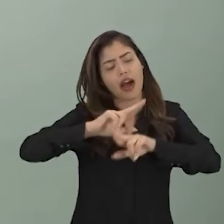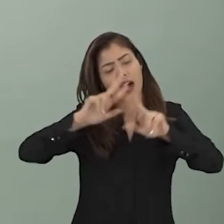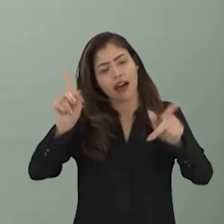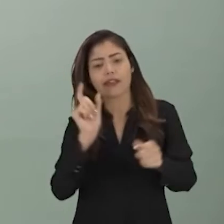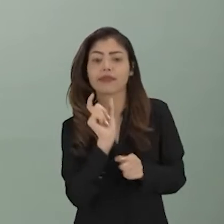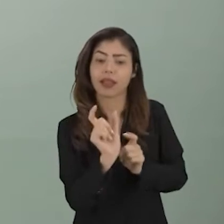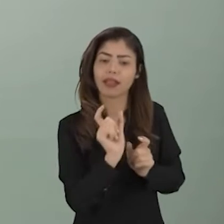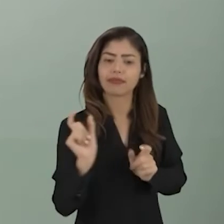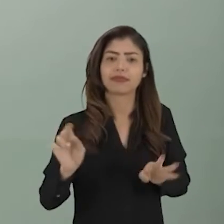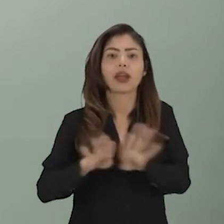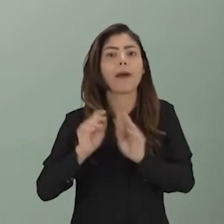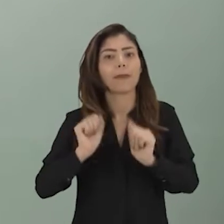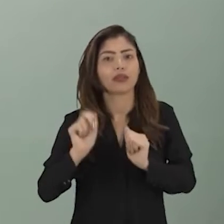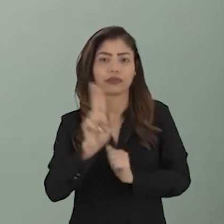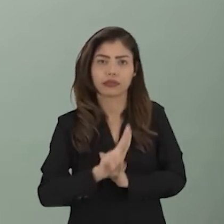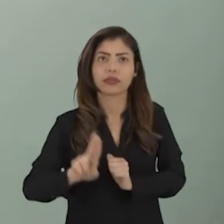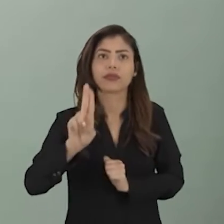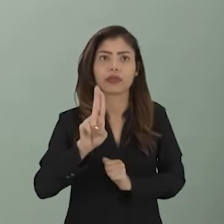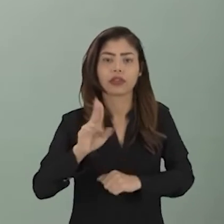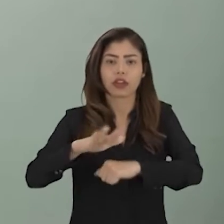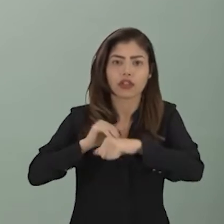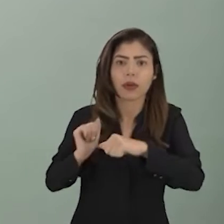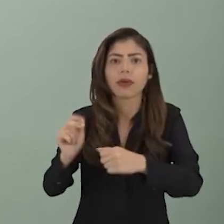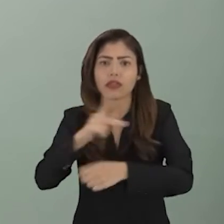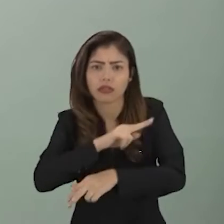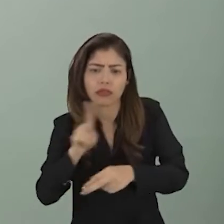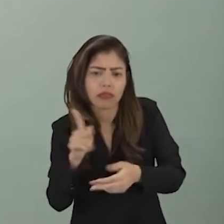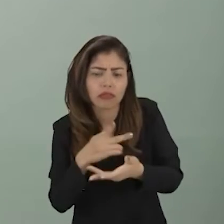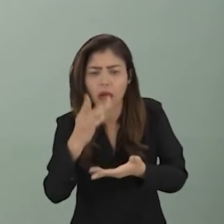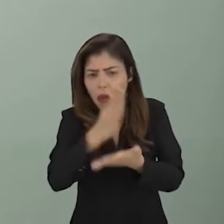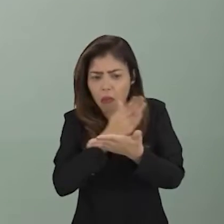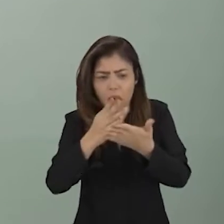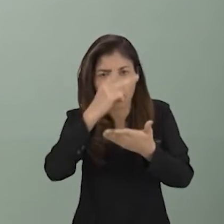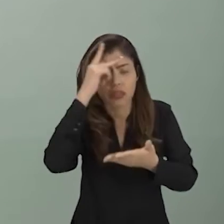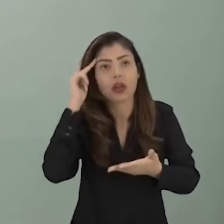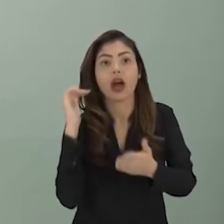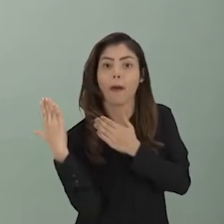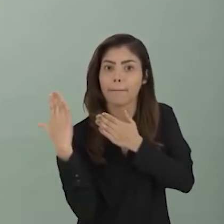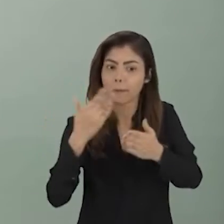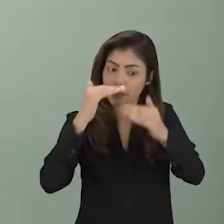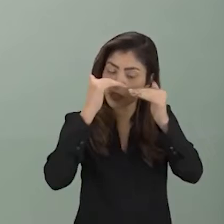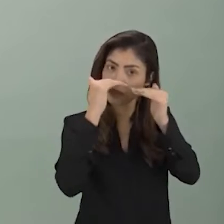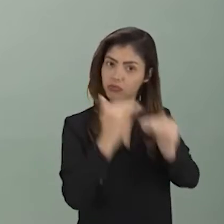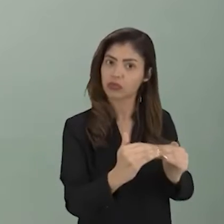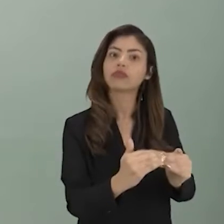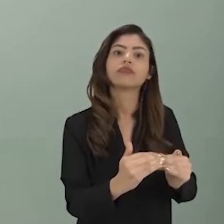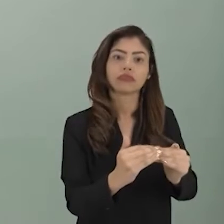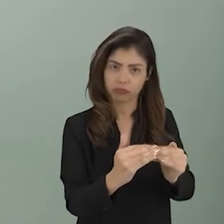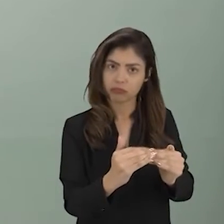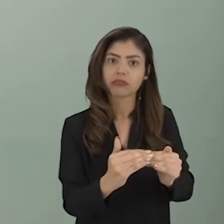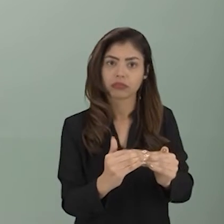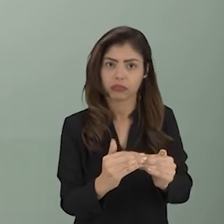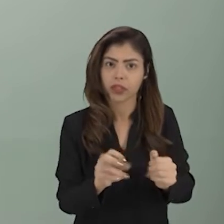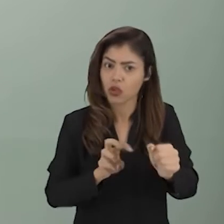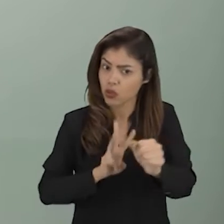podem funcionar como vocativo, como chamamento de alguém. E aí, obrigatoriamente, tá? Pessoal lá do WhatsApp também,